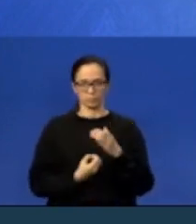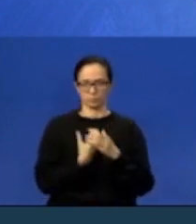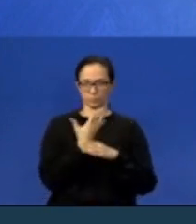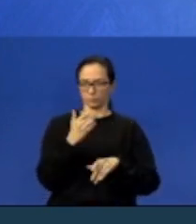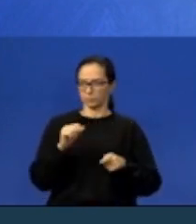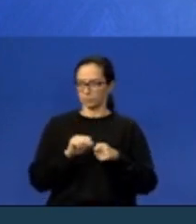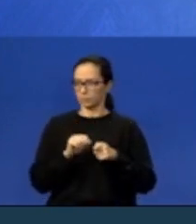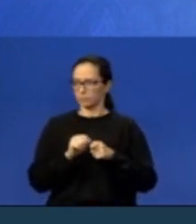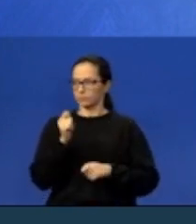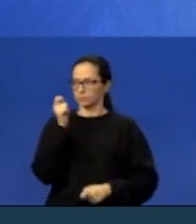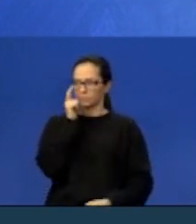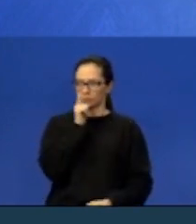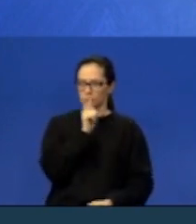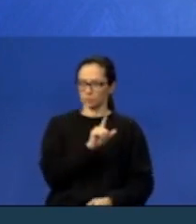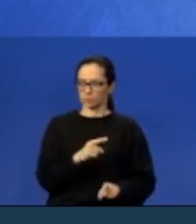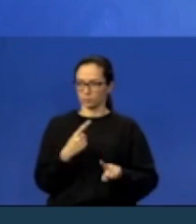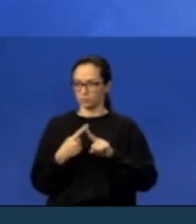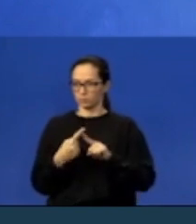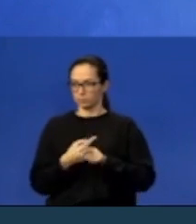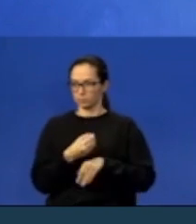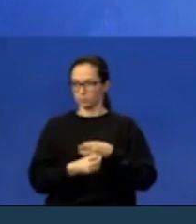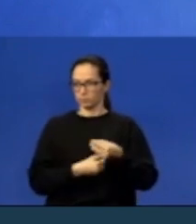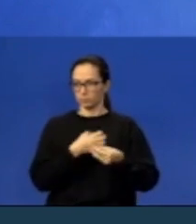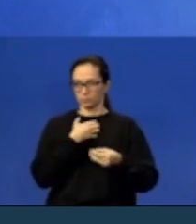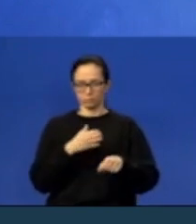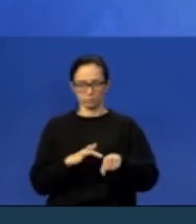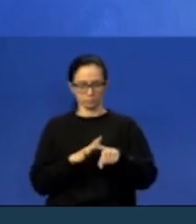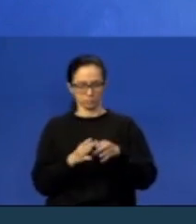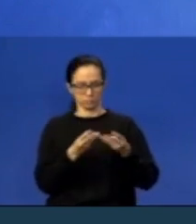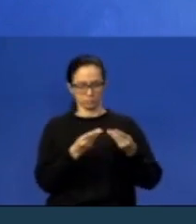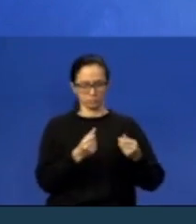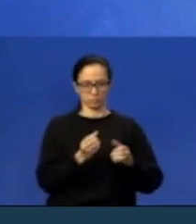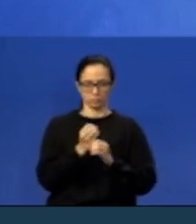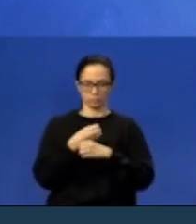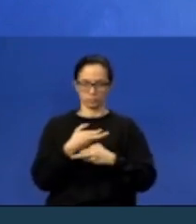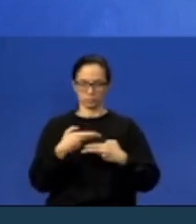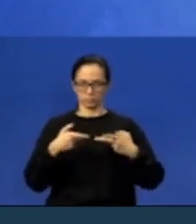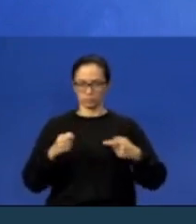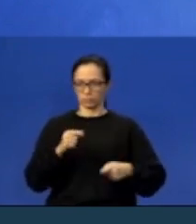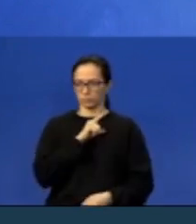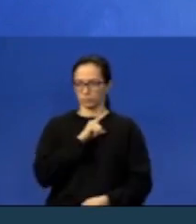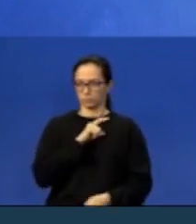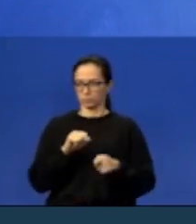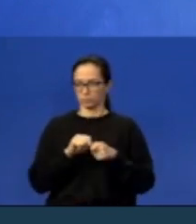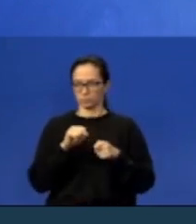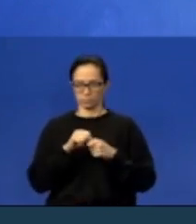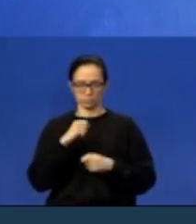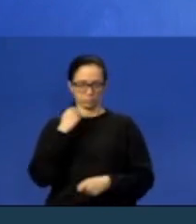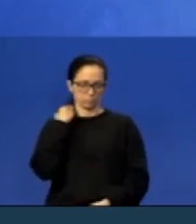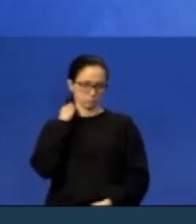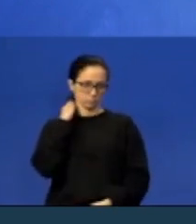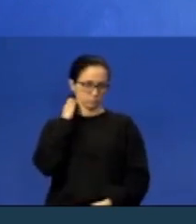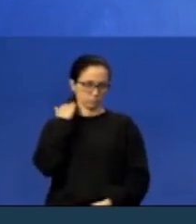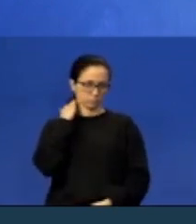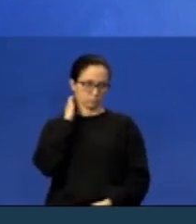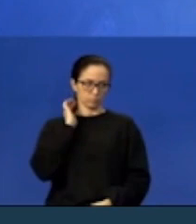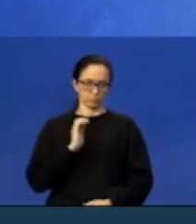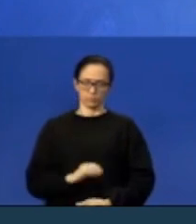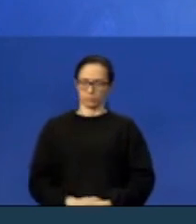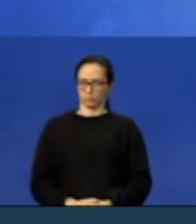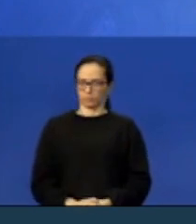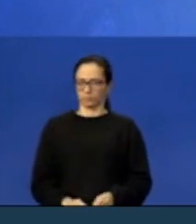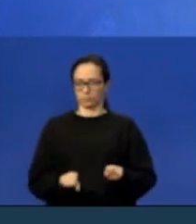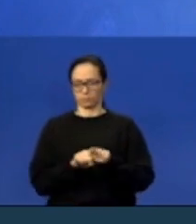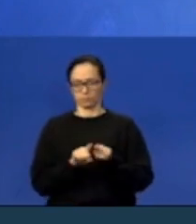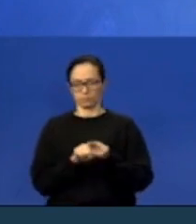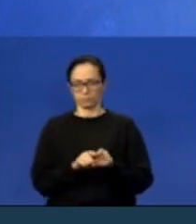e adquiridas em função do tipo de tecido biológico e da densidade desse tecido. E nós vamos então